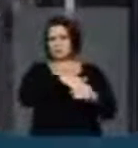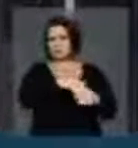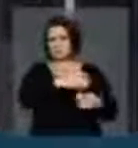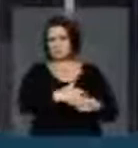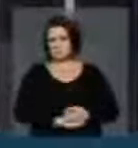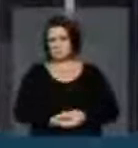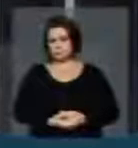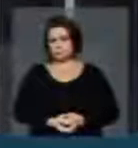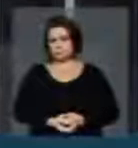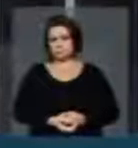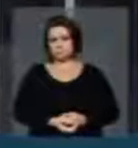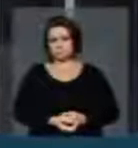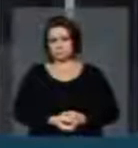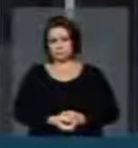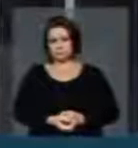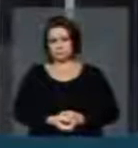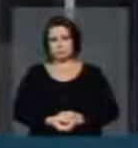Franco.